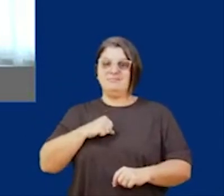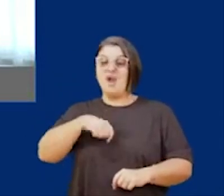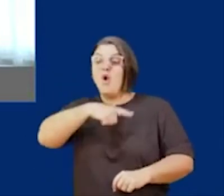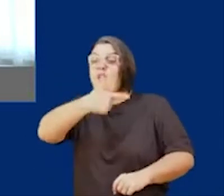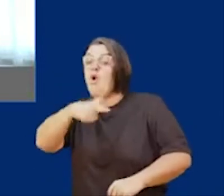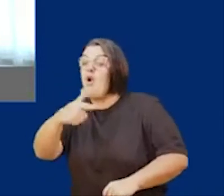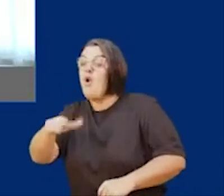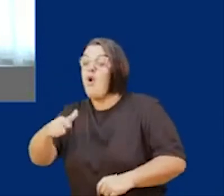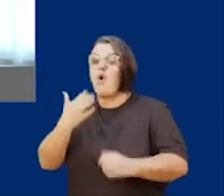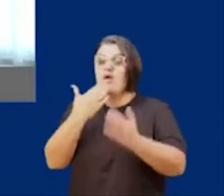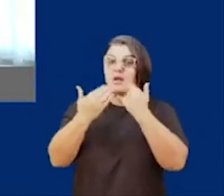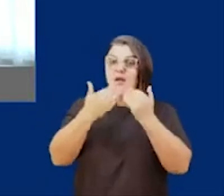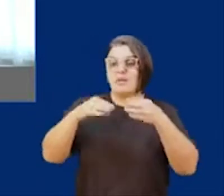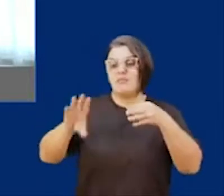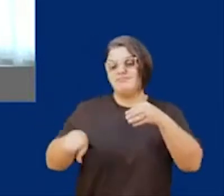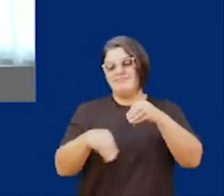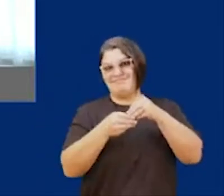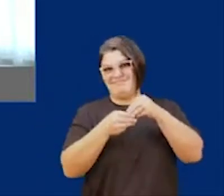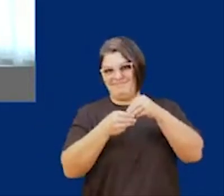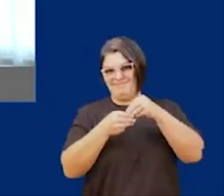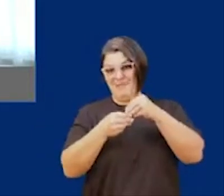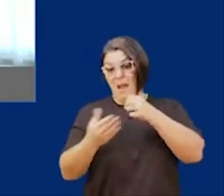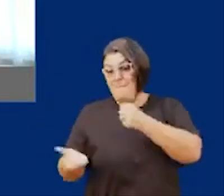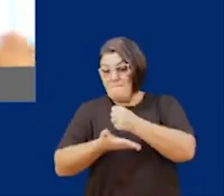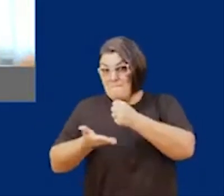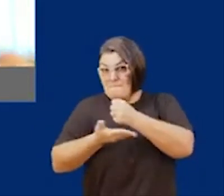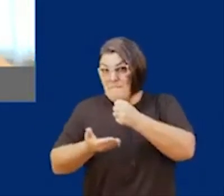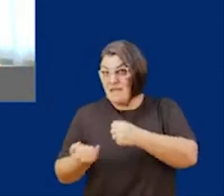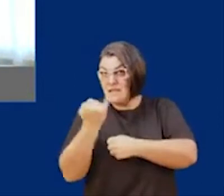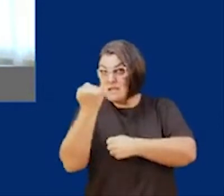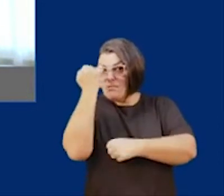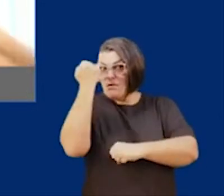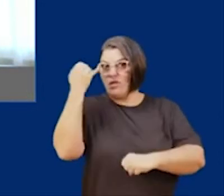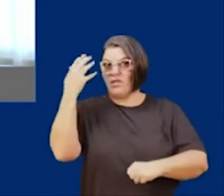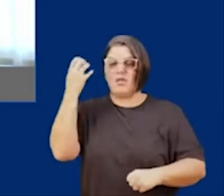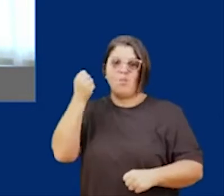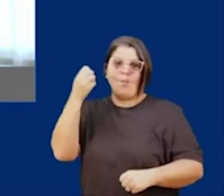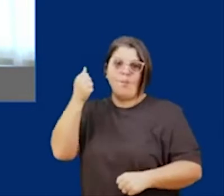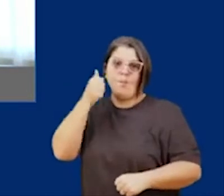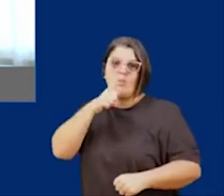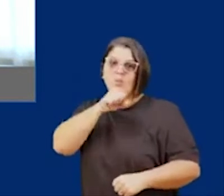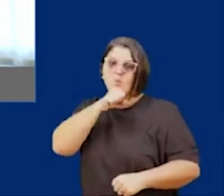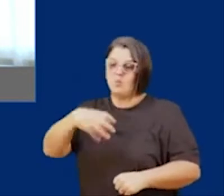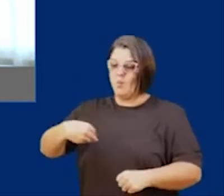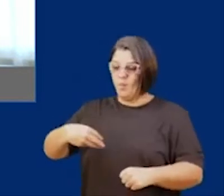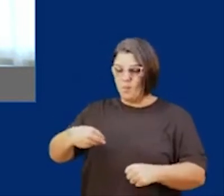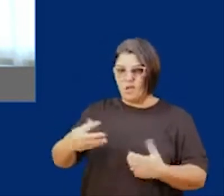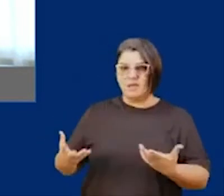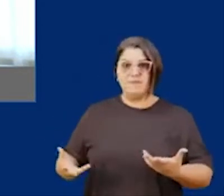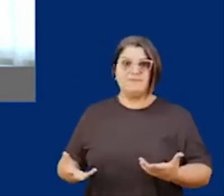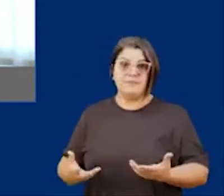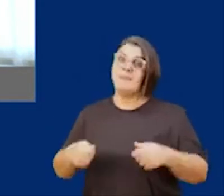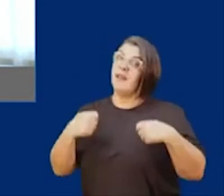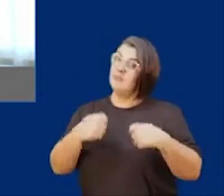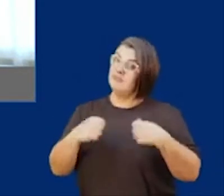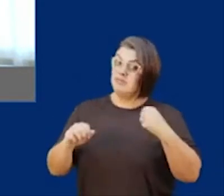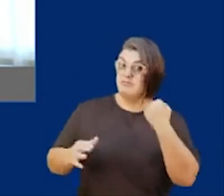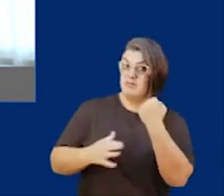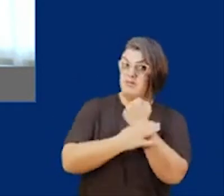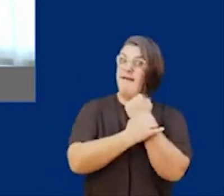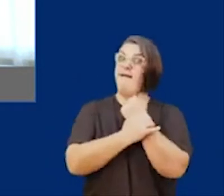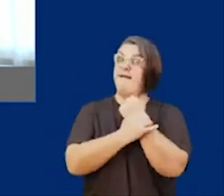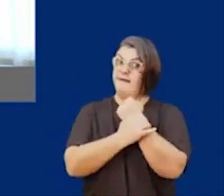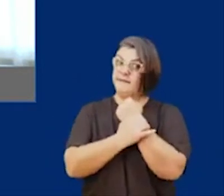ali, que é o leite materno. Se a criança não está com leite materno, você vai ter que ter a garantia, né, de que os alimentos oferecidos vão ser os que vão ter que sustentar